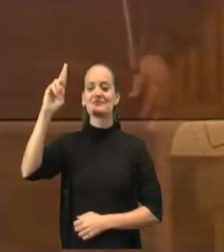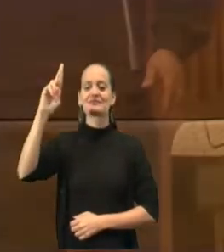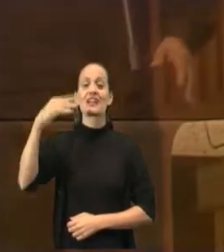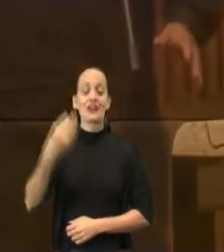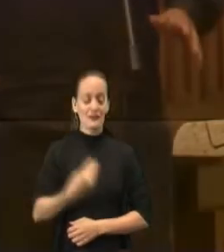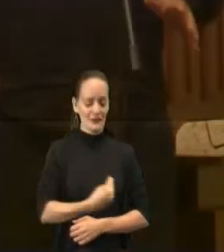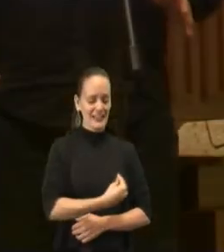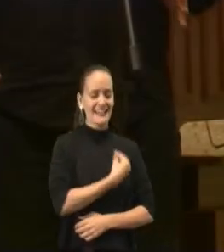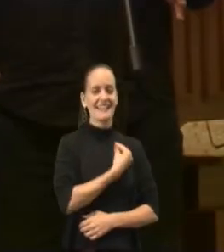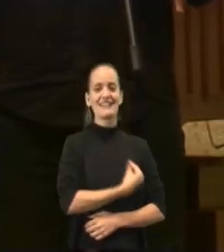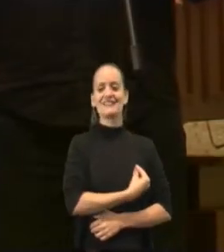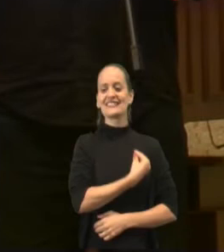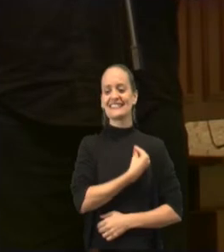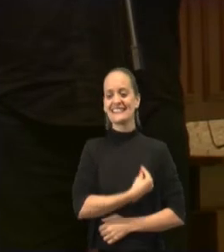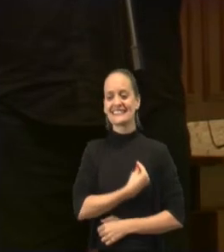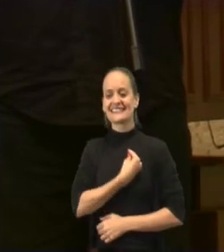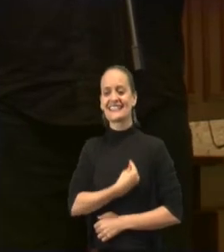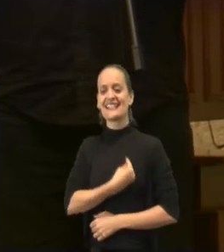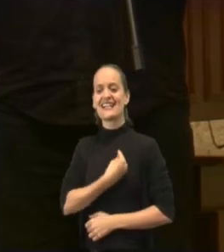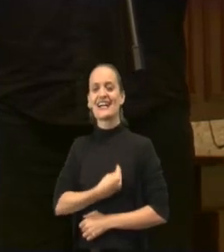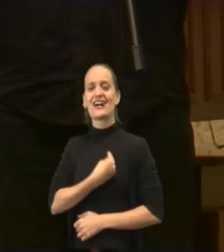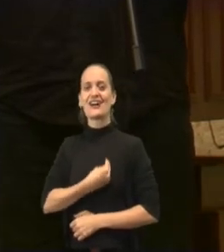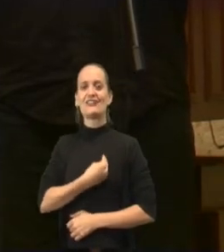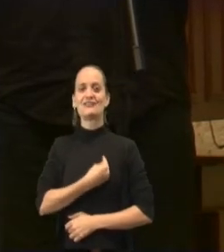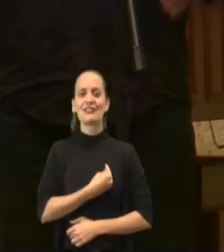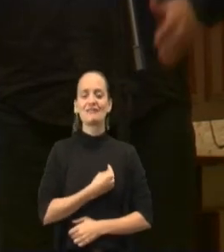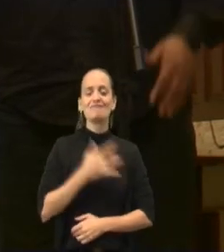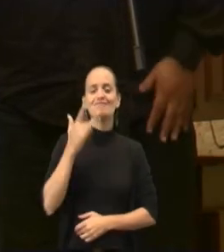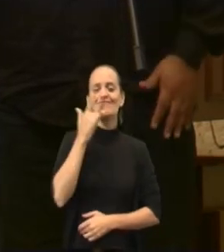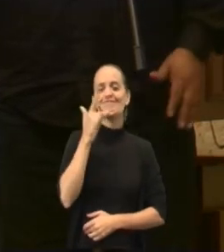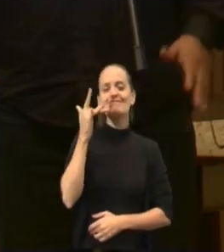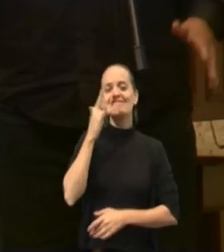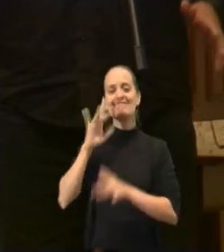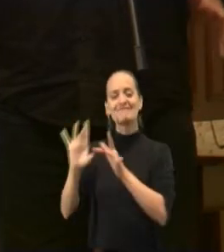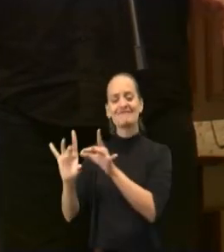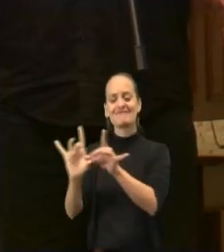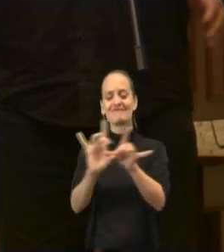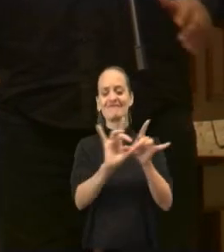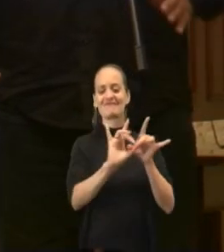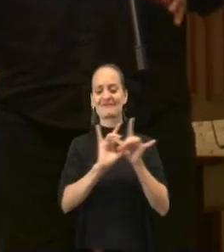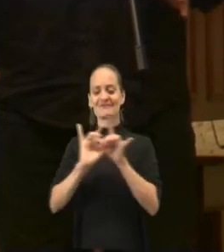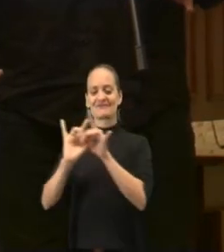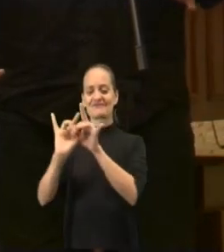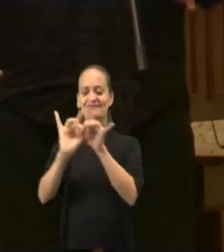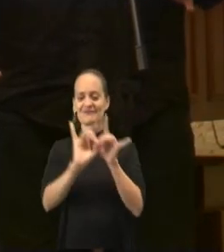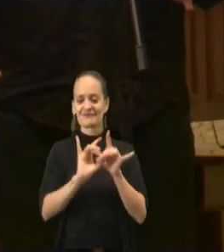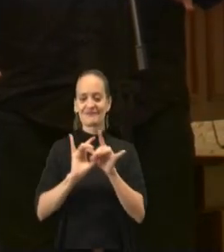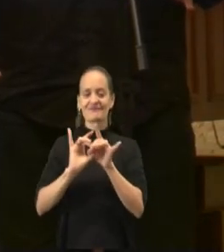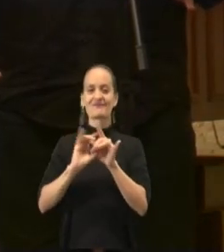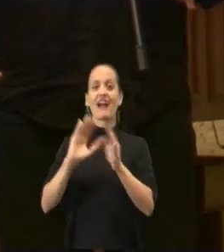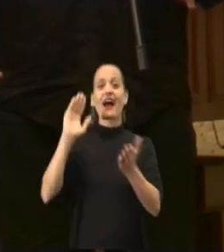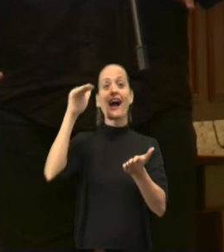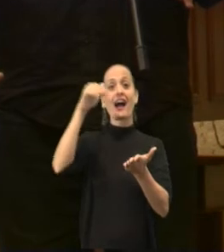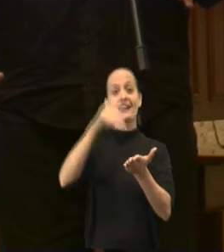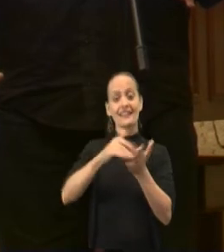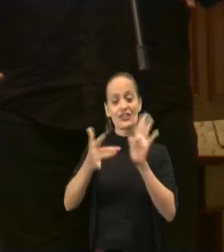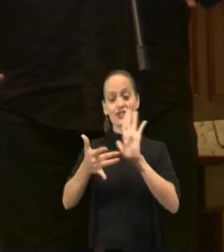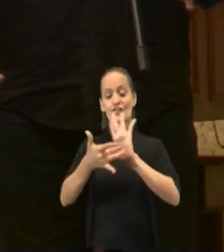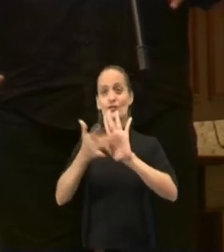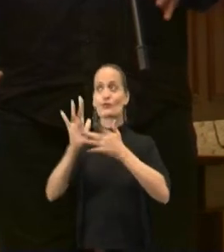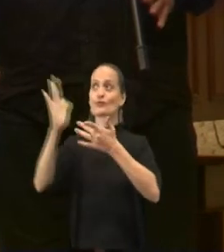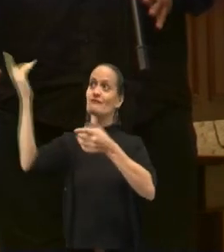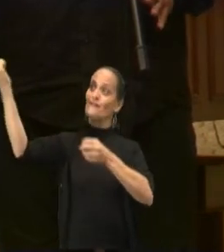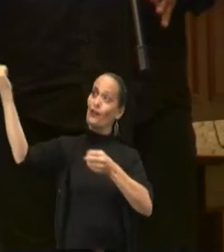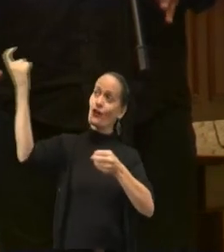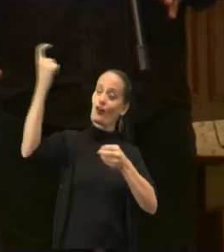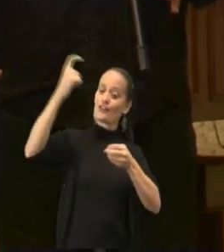Senhor. Viveremos então no calor da união, até Jesus